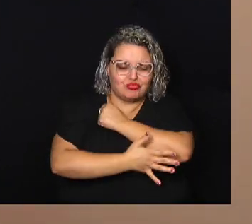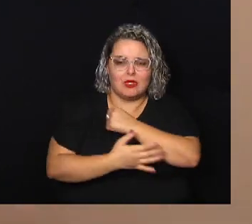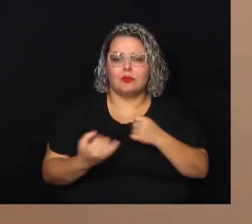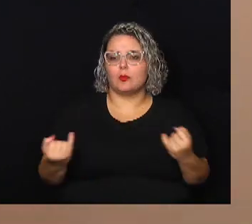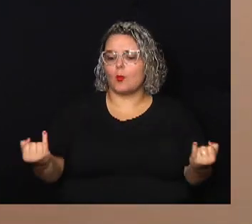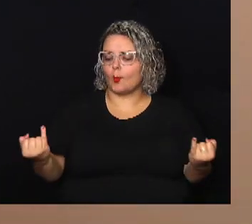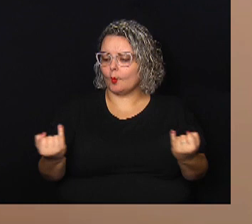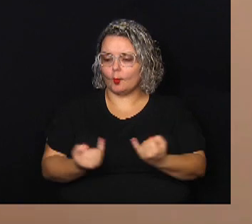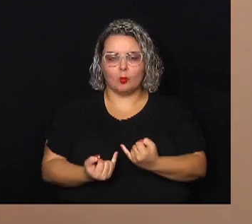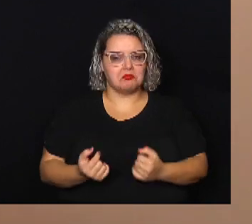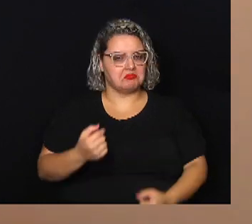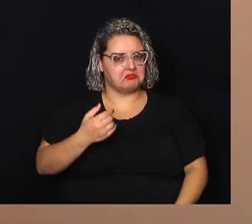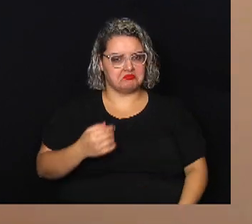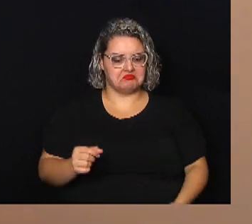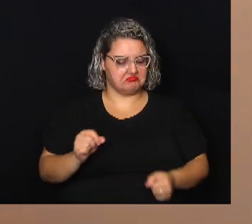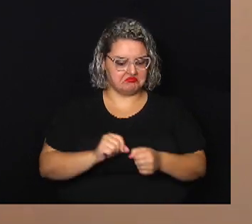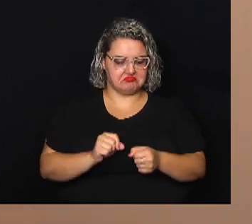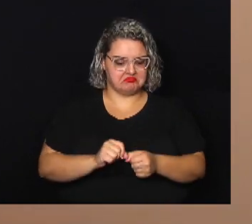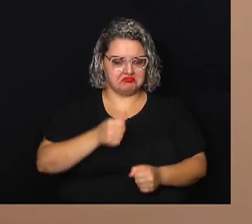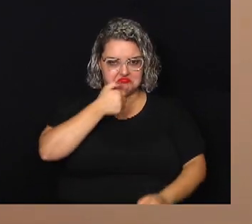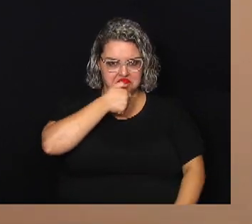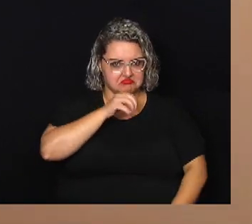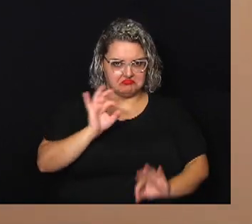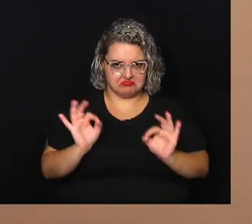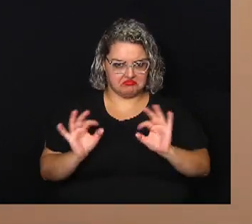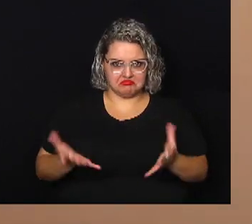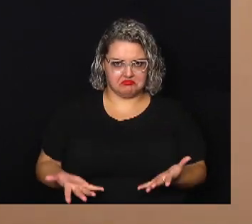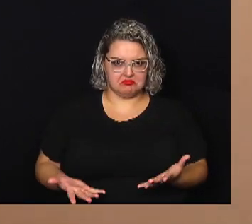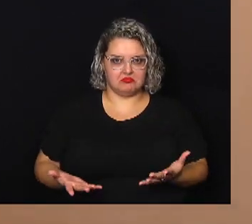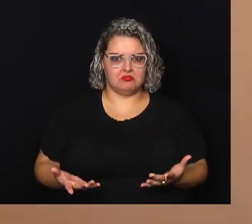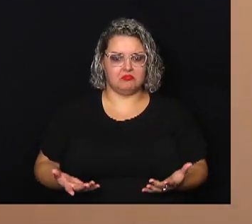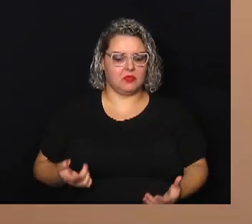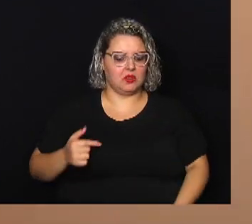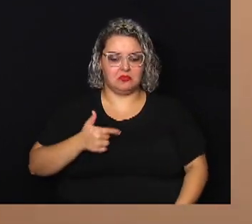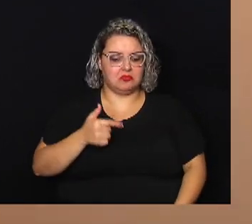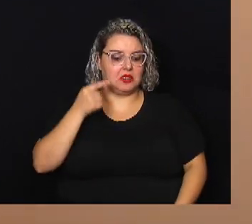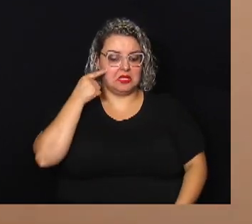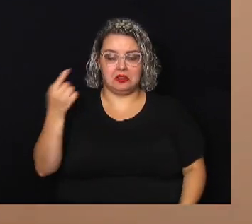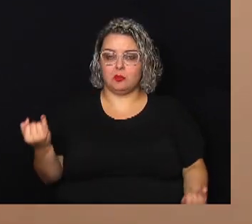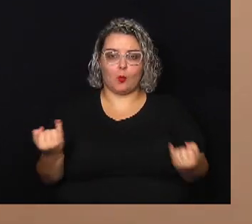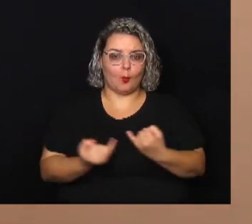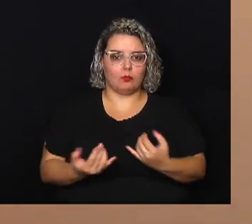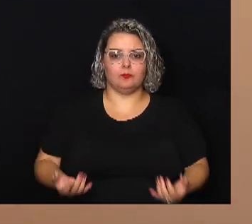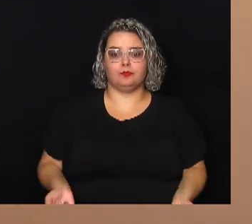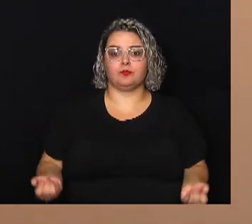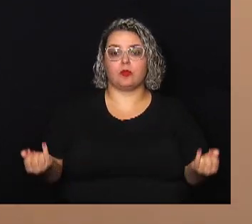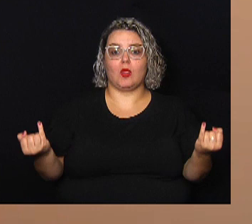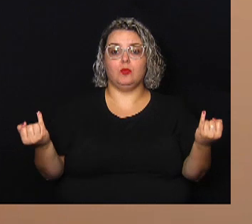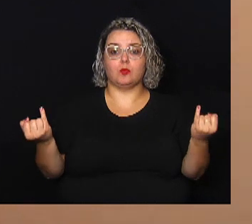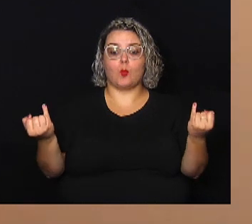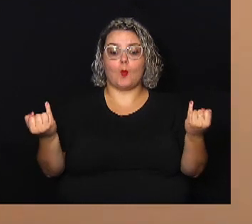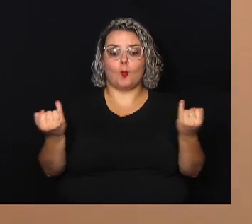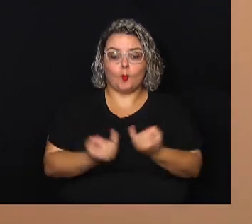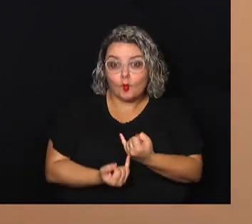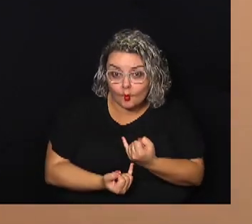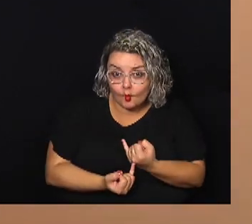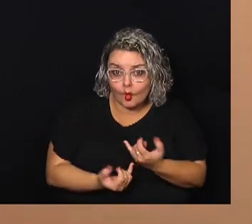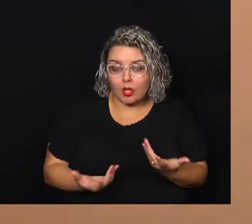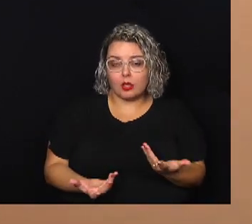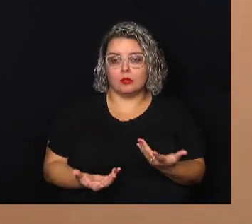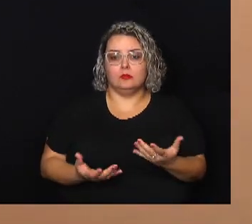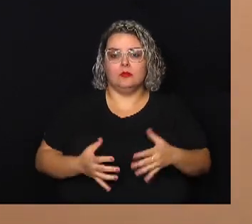sem fazer dieta, que a gente chama de perda de peso não intencional, emagrecimento muito forte,